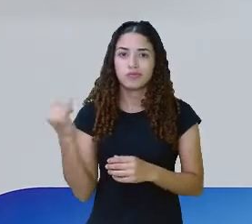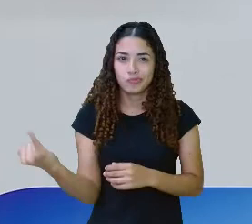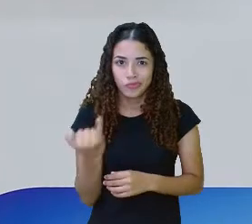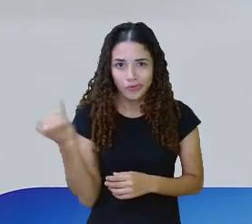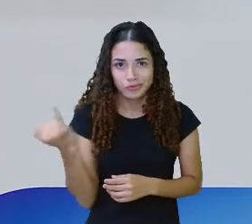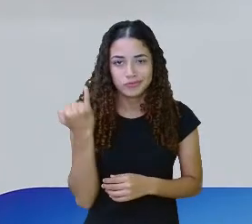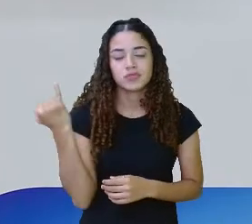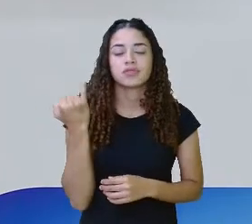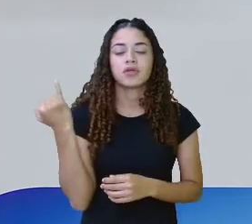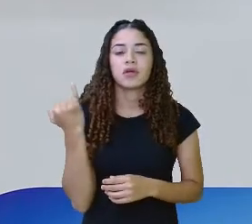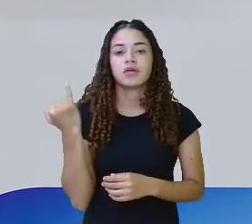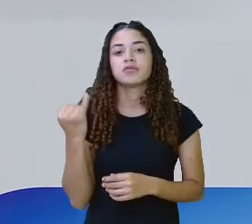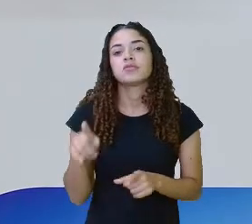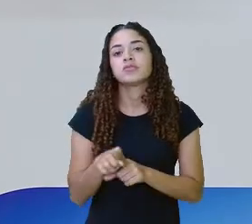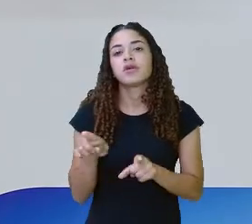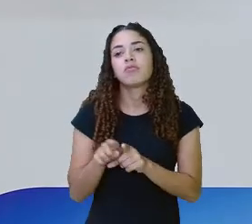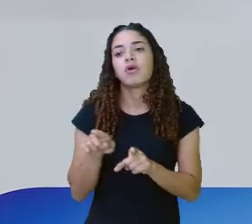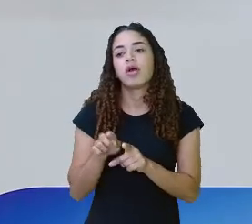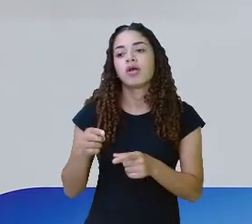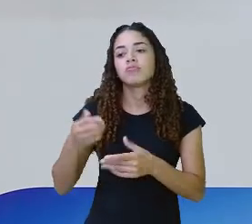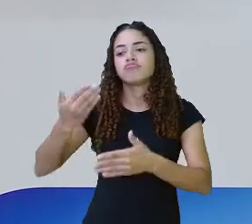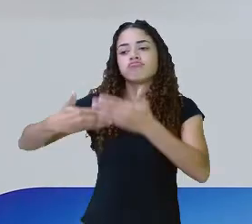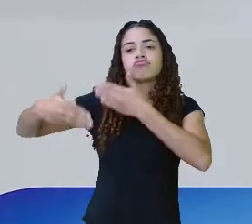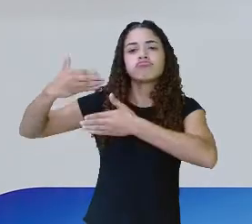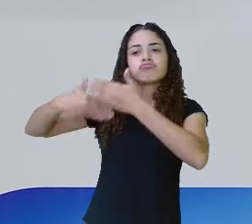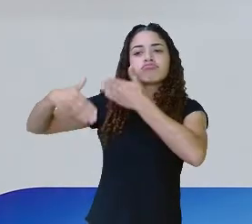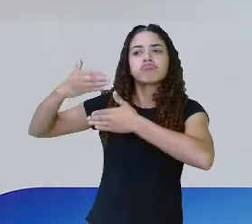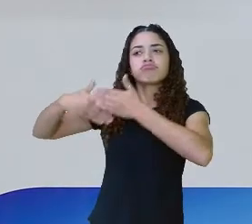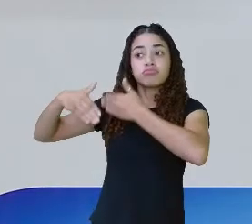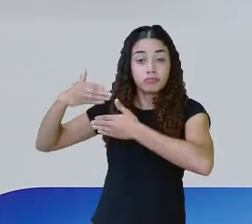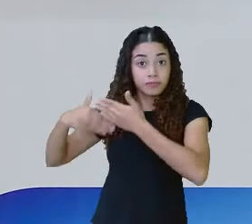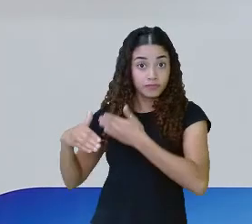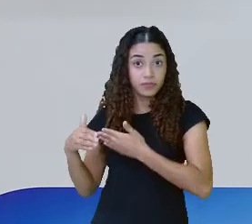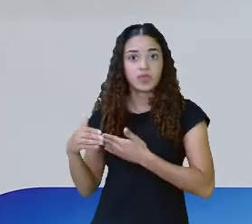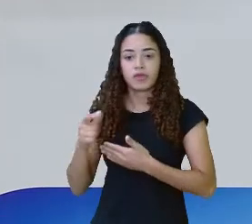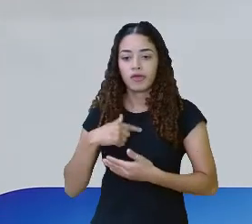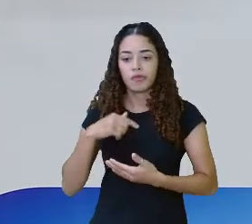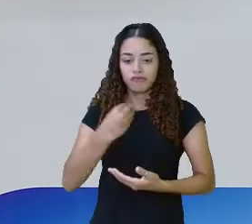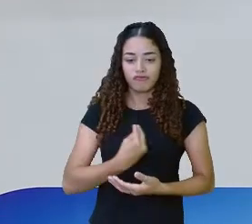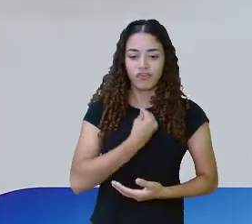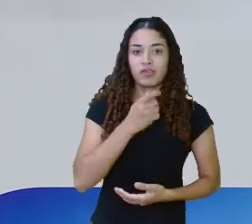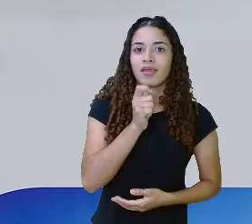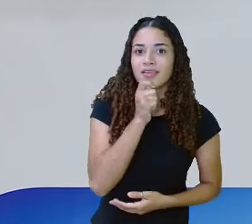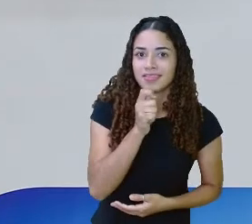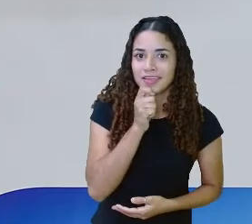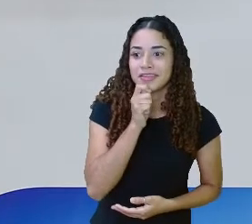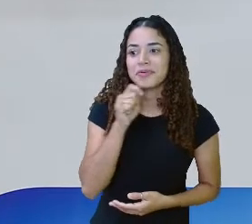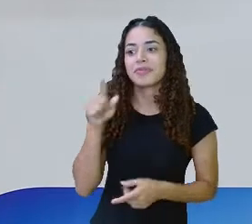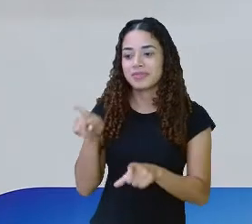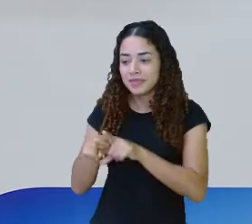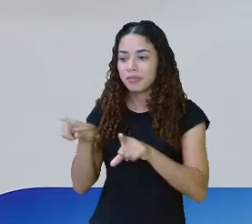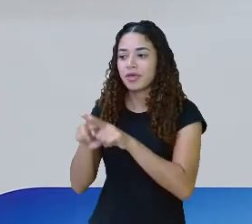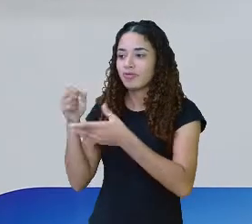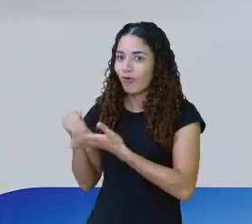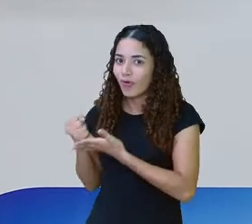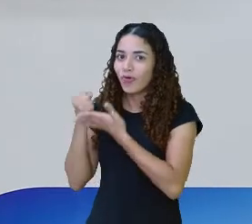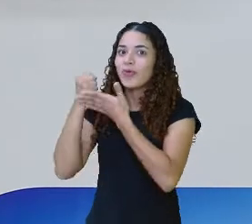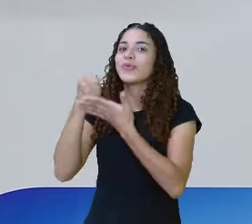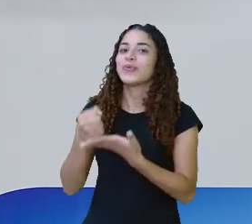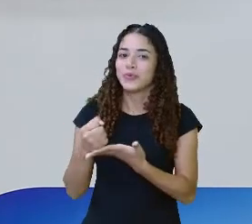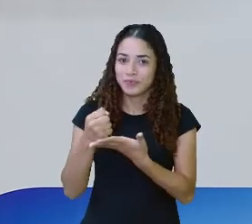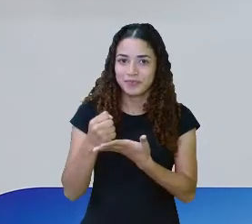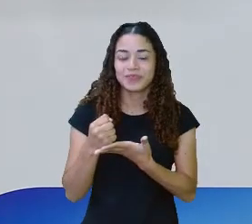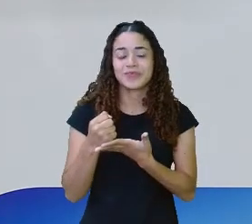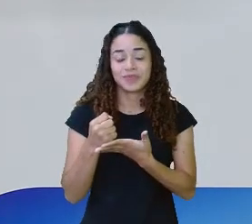aqueles, né, que vieram bem antes da gente estar aqui no nosso planeta, eles contribuíram bastante, né? Como a senhora acabou de falar,